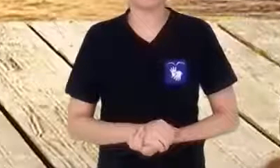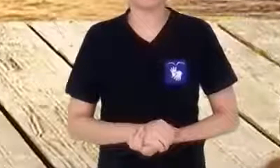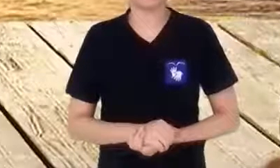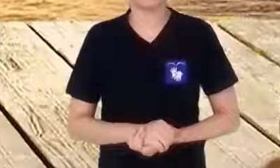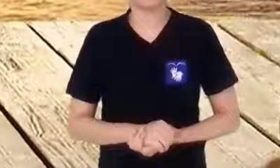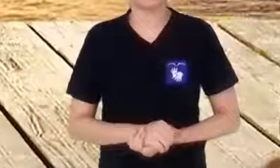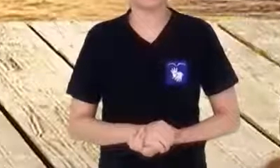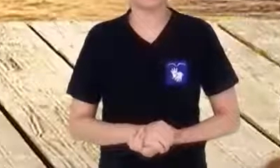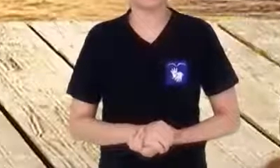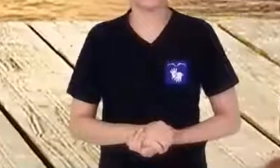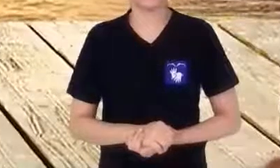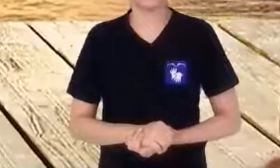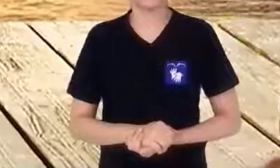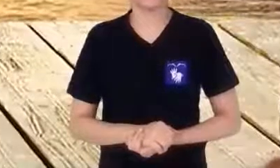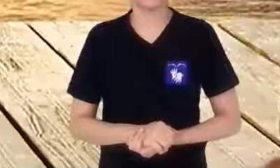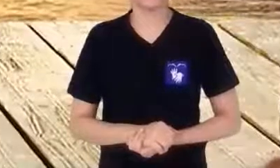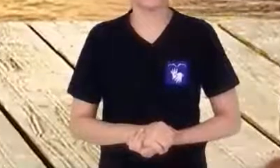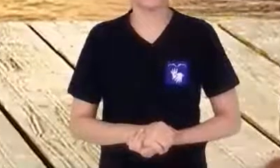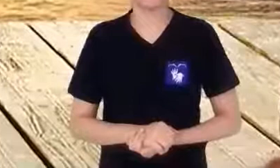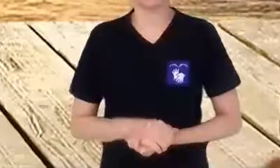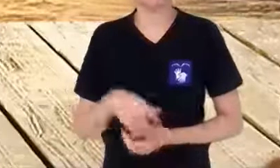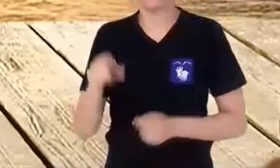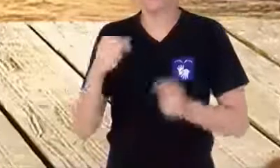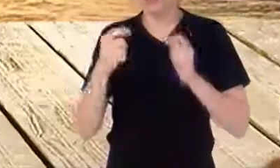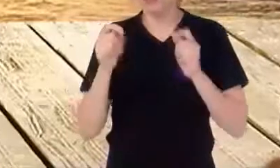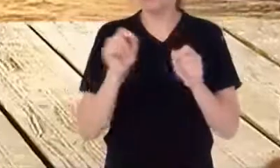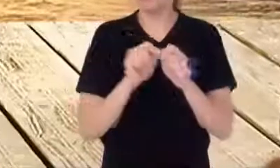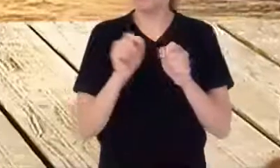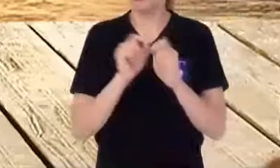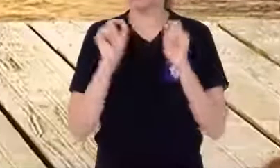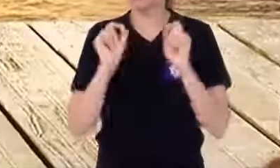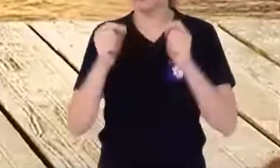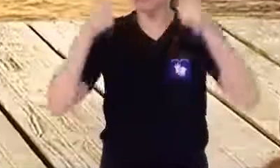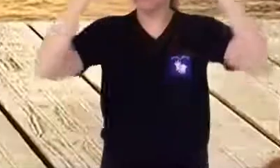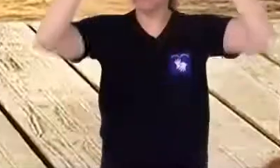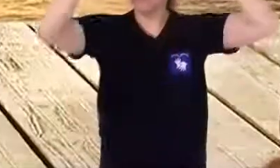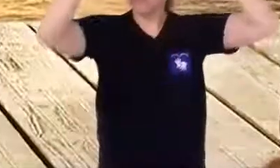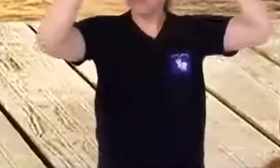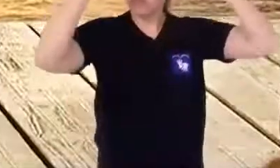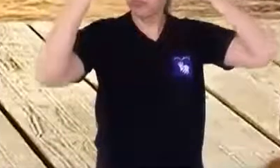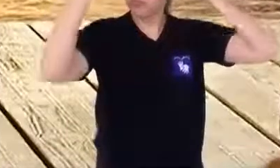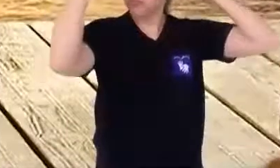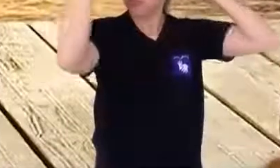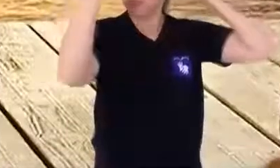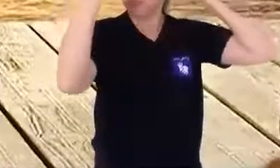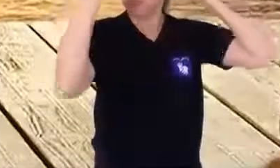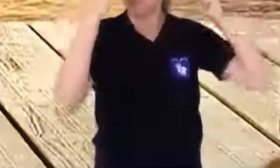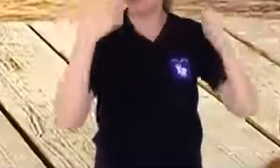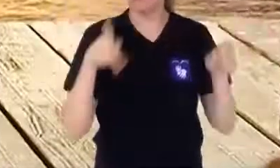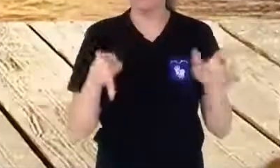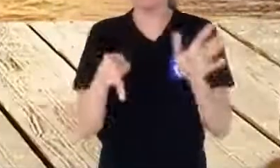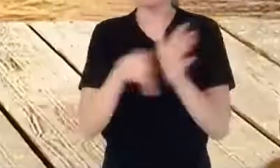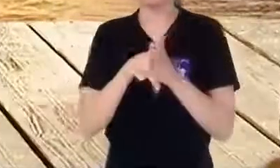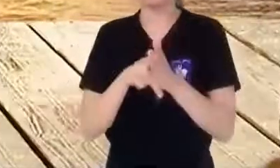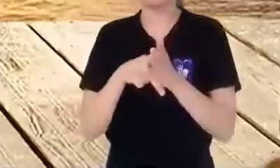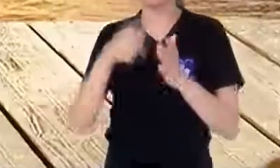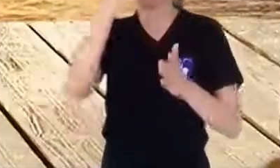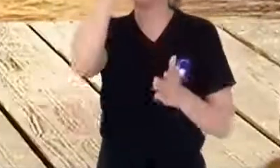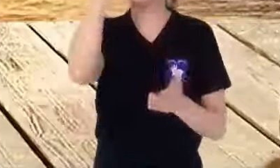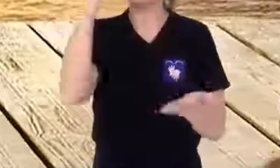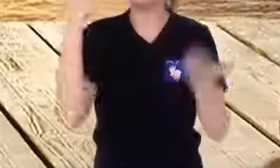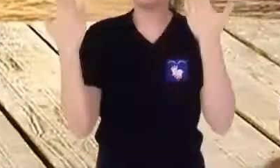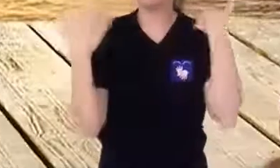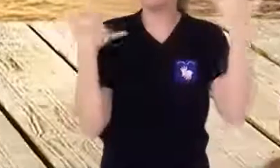Isso. Você tá fazendo seu chapéu de marujo. Ótimo. O meu de capitão já está aqui, que eu sou o capitão. Ótimo.